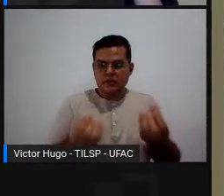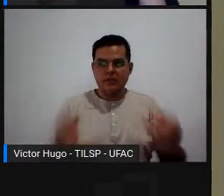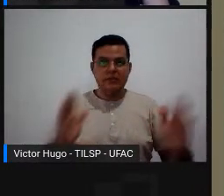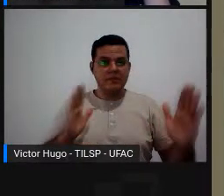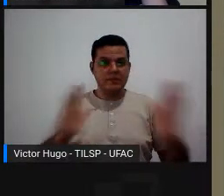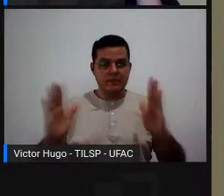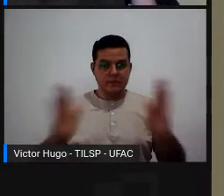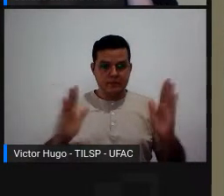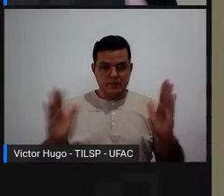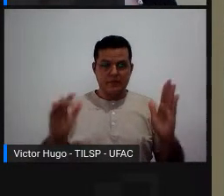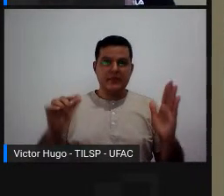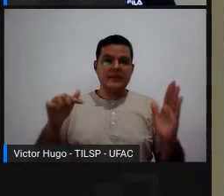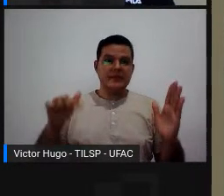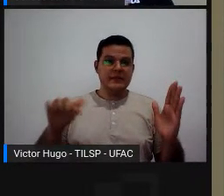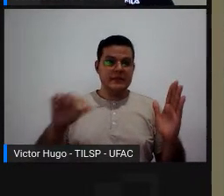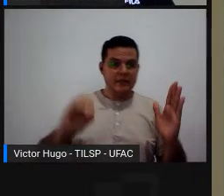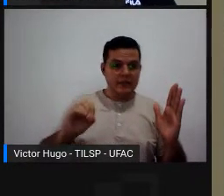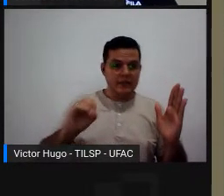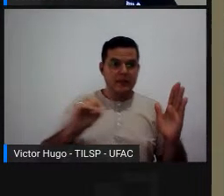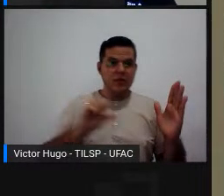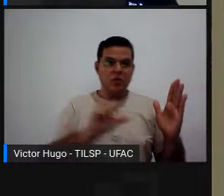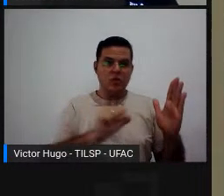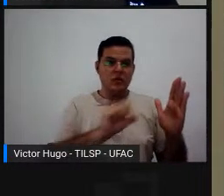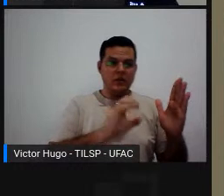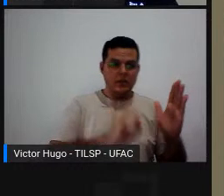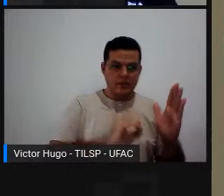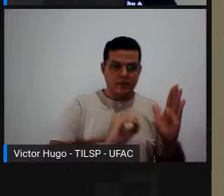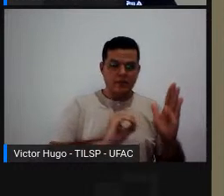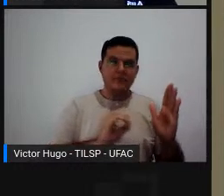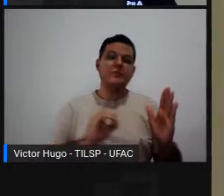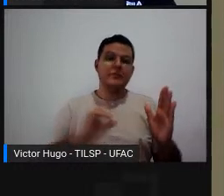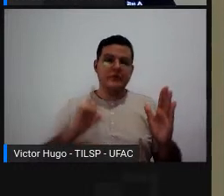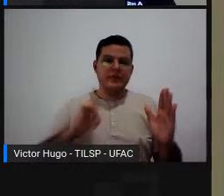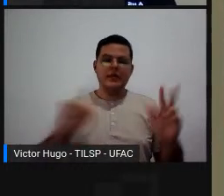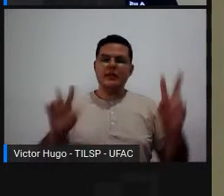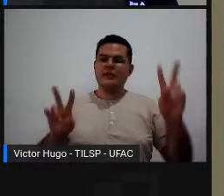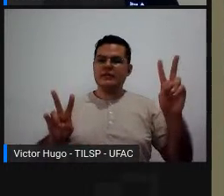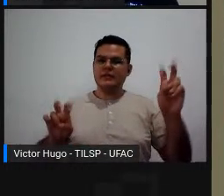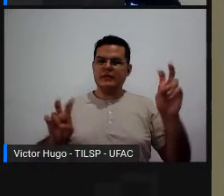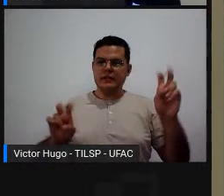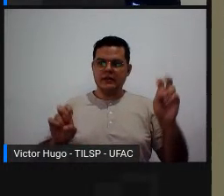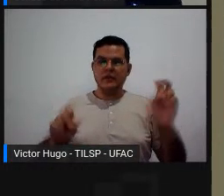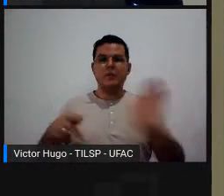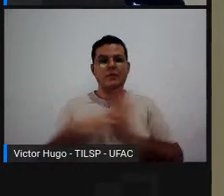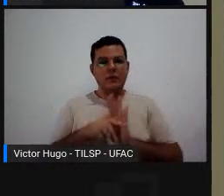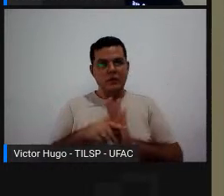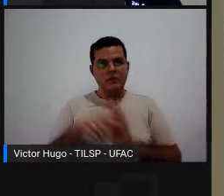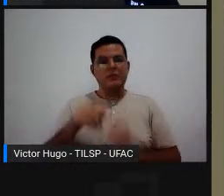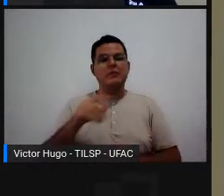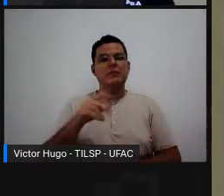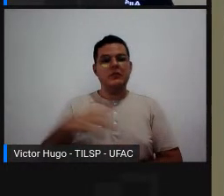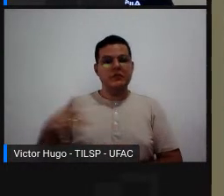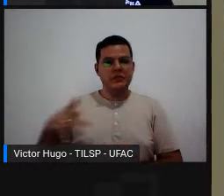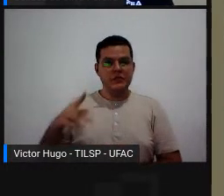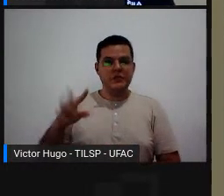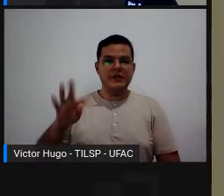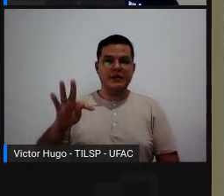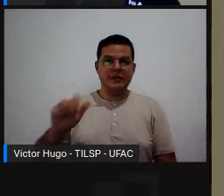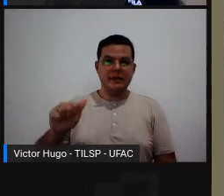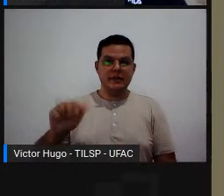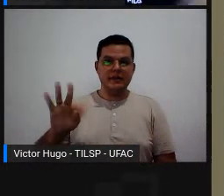um fragmento de citação da professora Tatiane Castro, que acabou de apresentar,